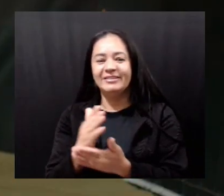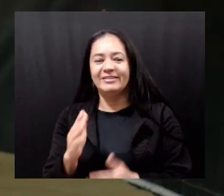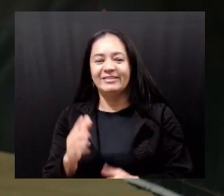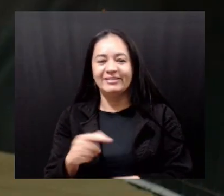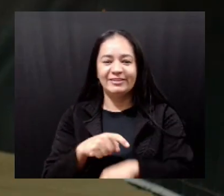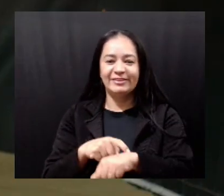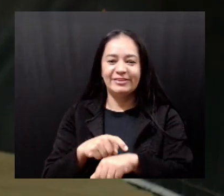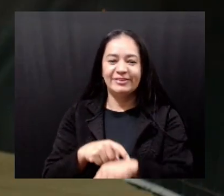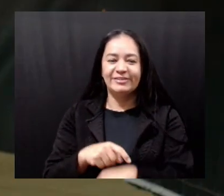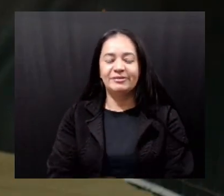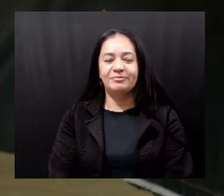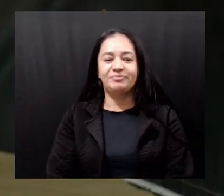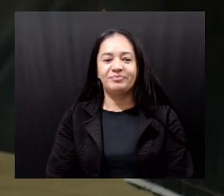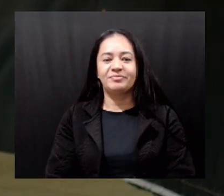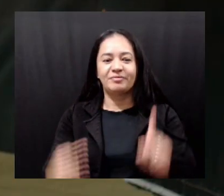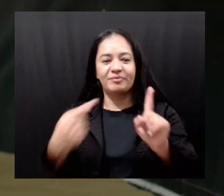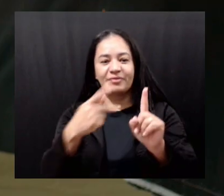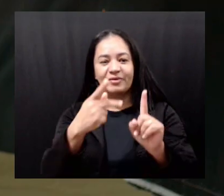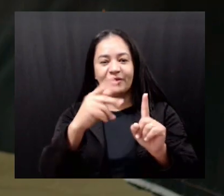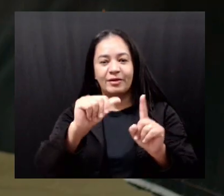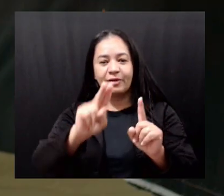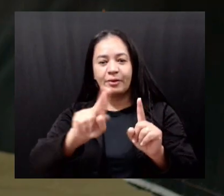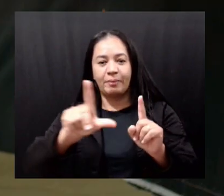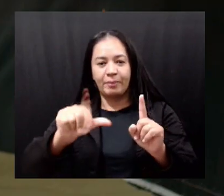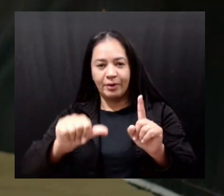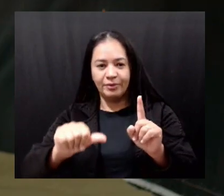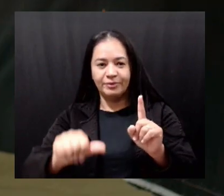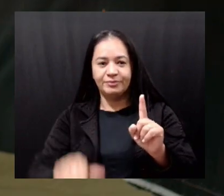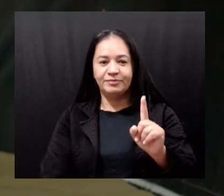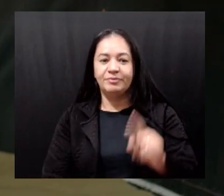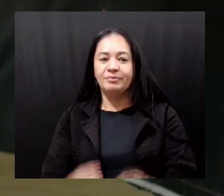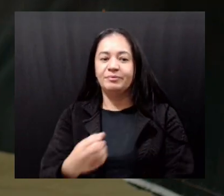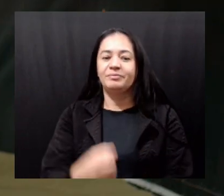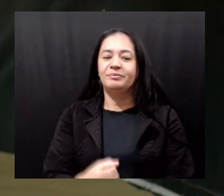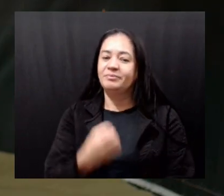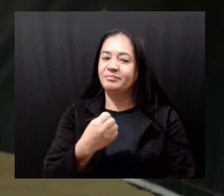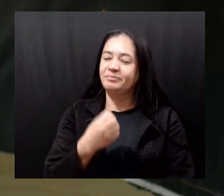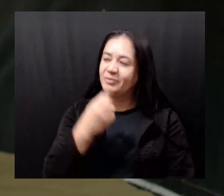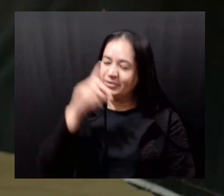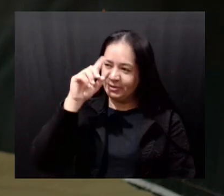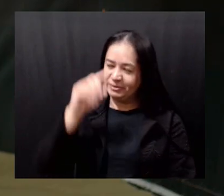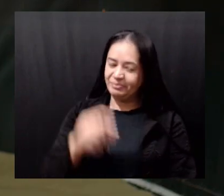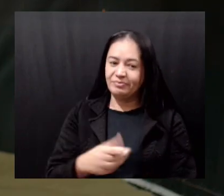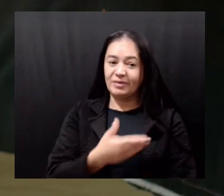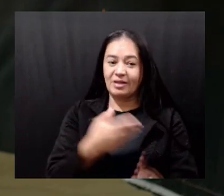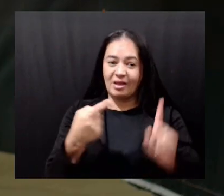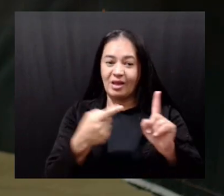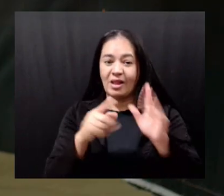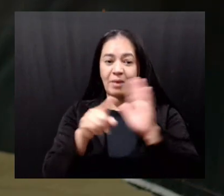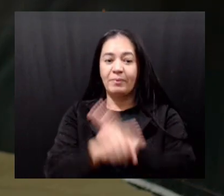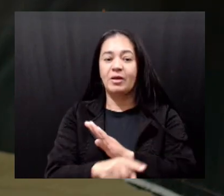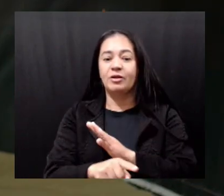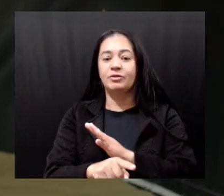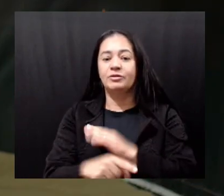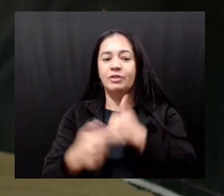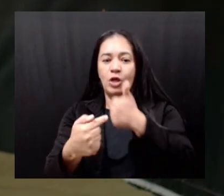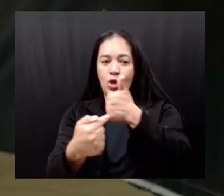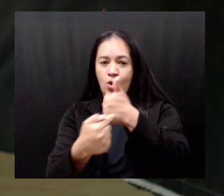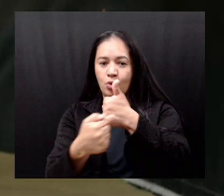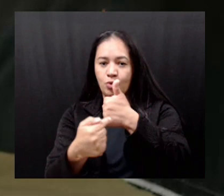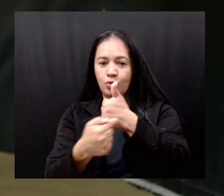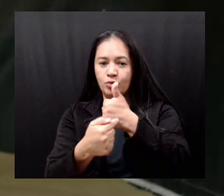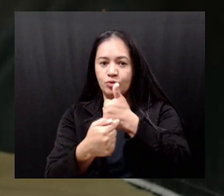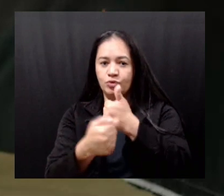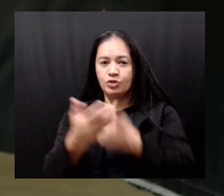do Jardim Proença. Bom dia para você, Paula. Ela diz, curtir e compartilhar ataques em tempo real nas